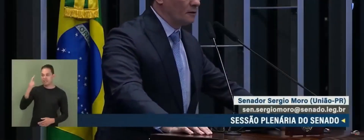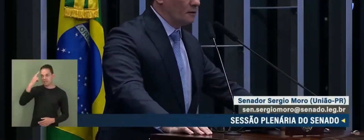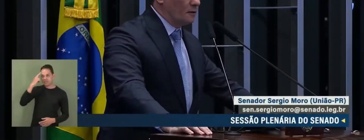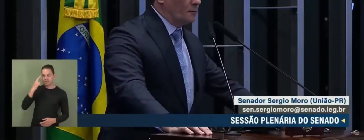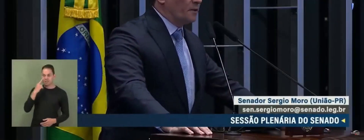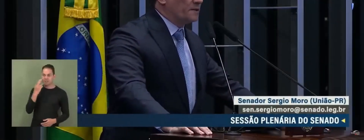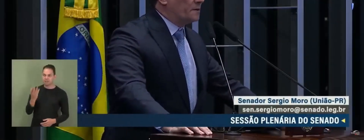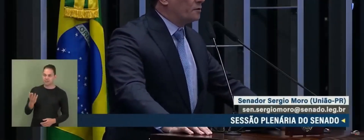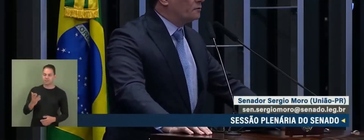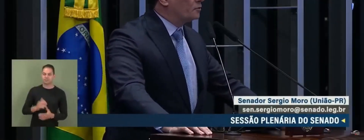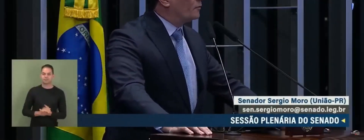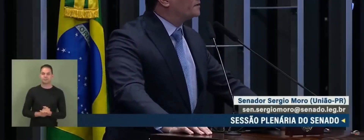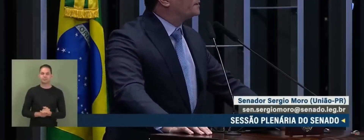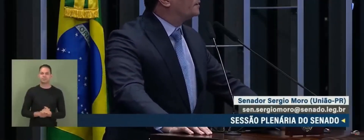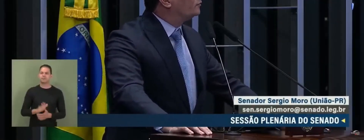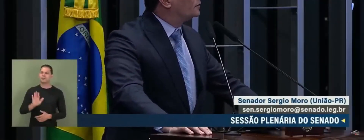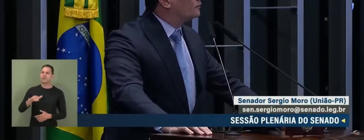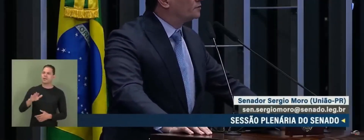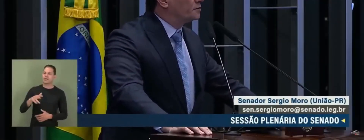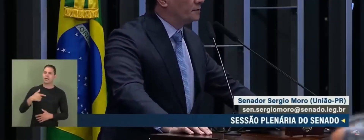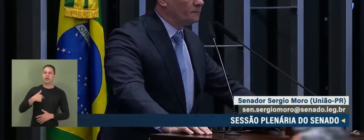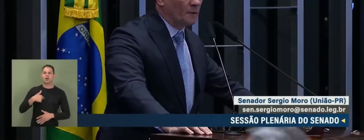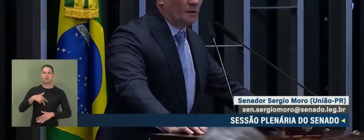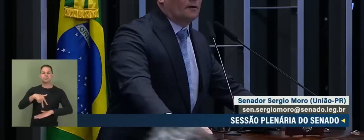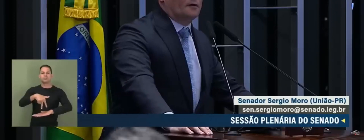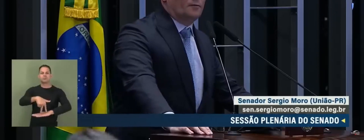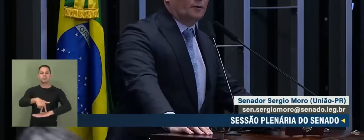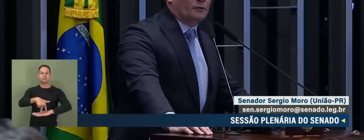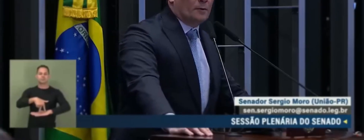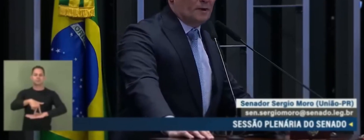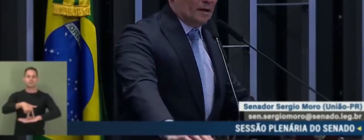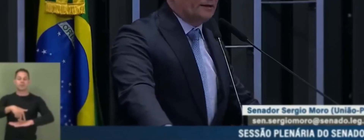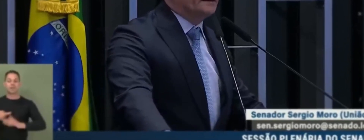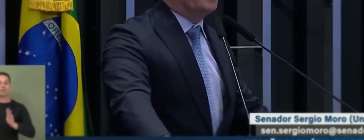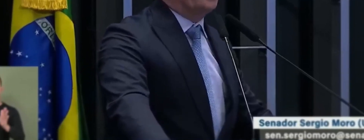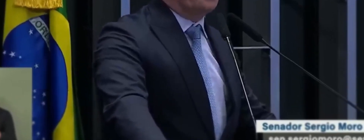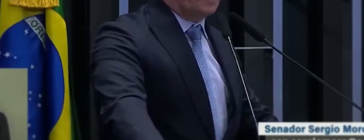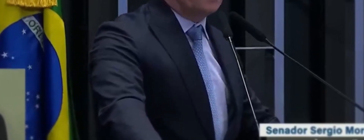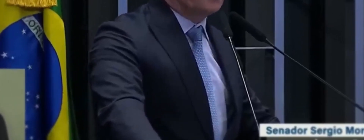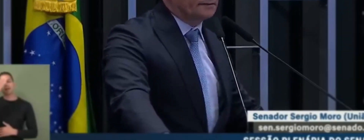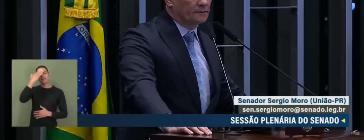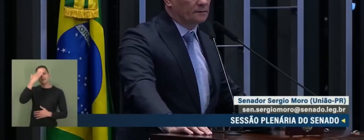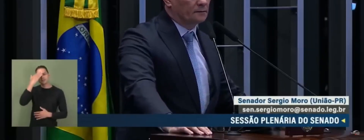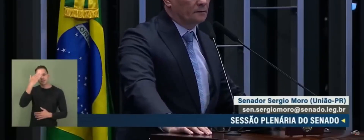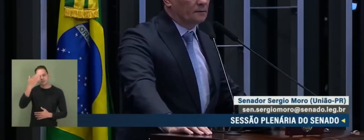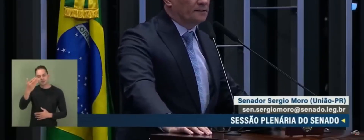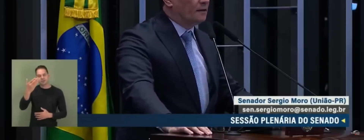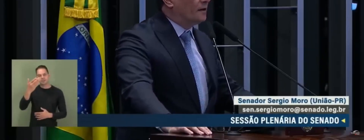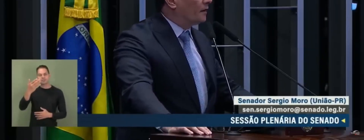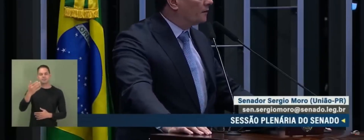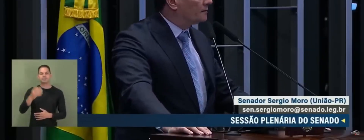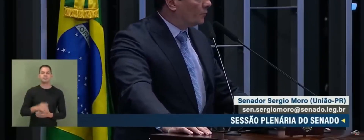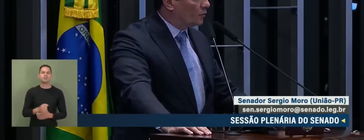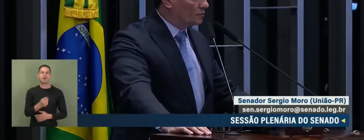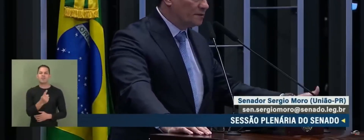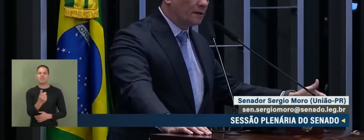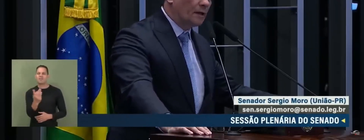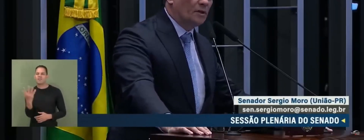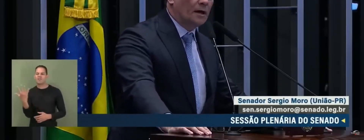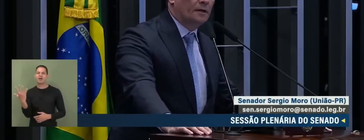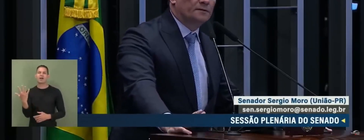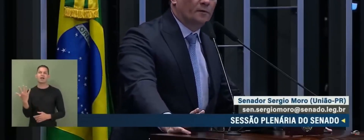Para a PGR, o caso deve seguir na alçada do Supremo em razão do foro privilegiado de Moro e Deltan